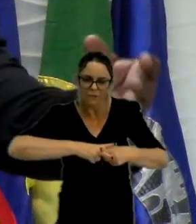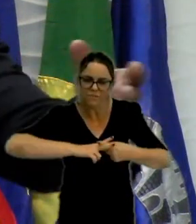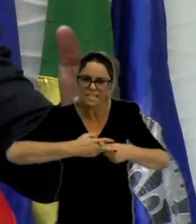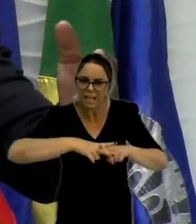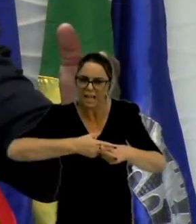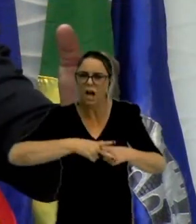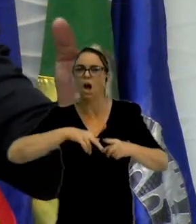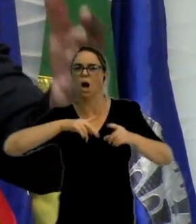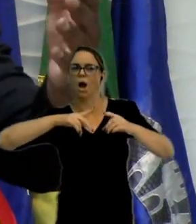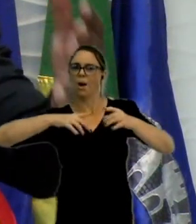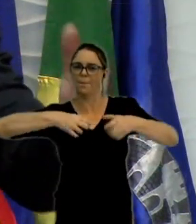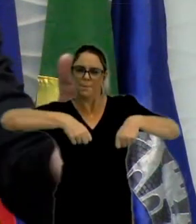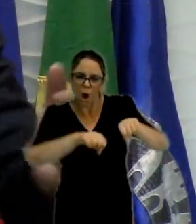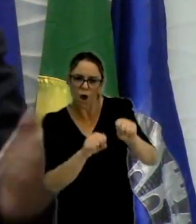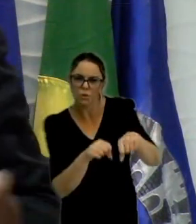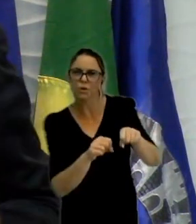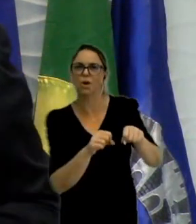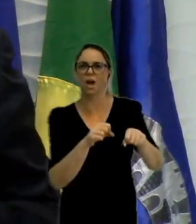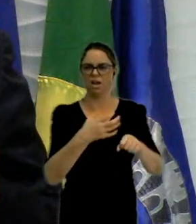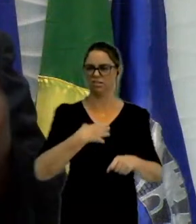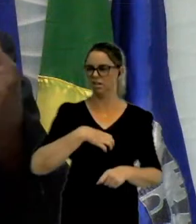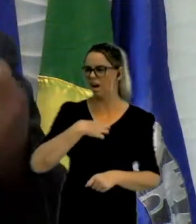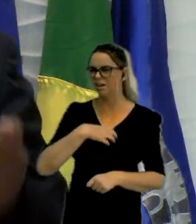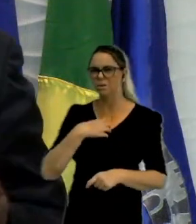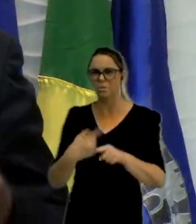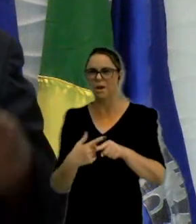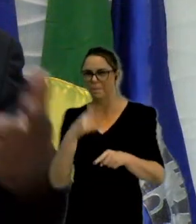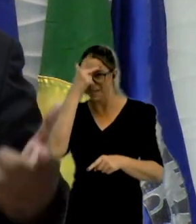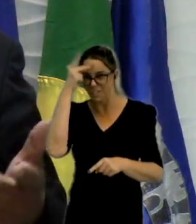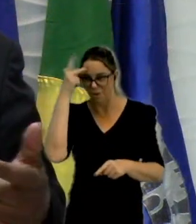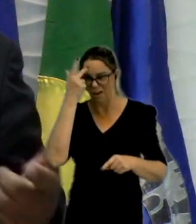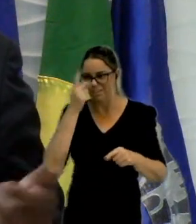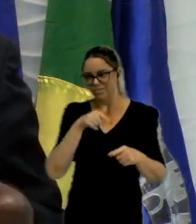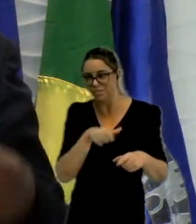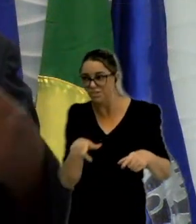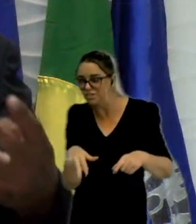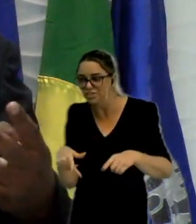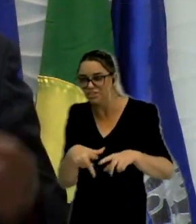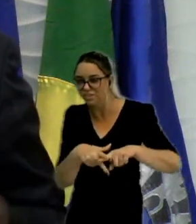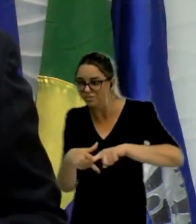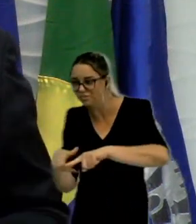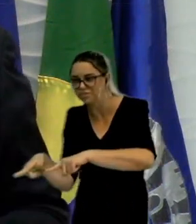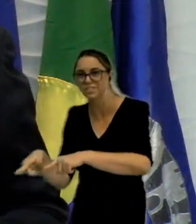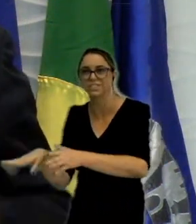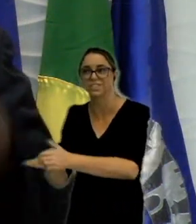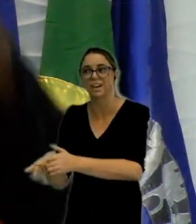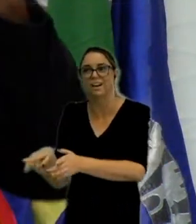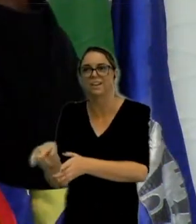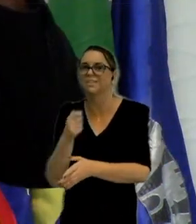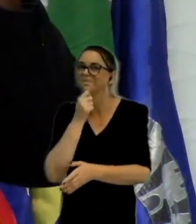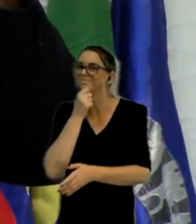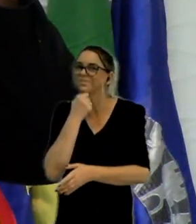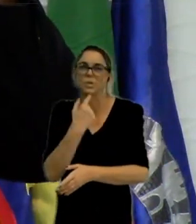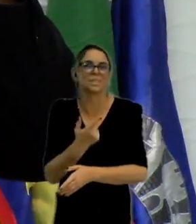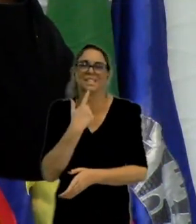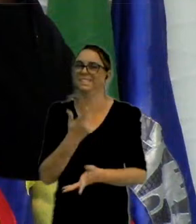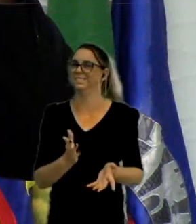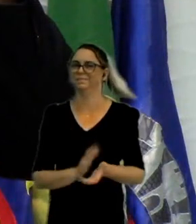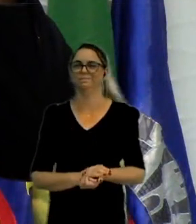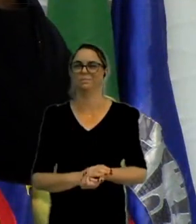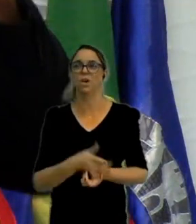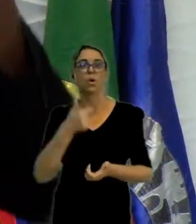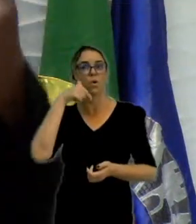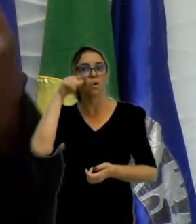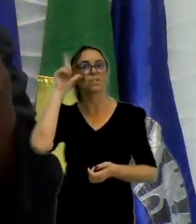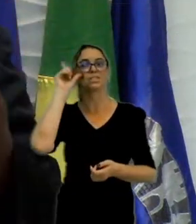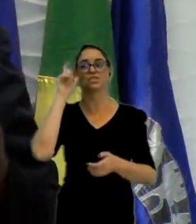chegar na sua oficina, que está interditado lá, essa rua dele, há 2 meses. Ontem